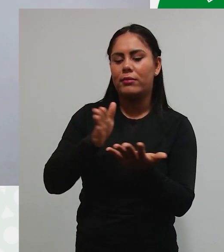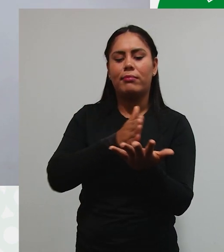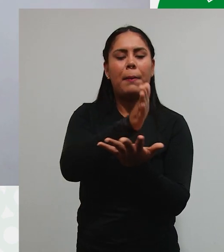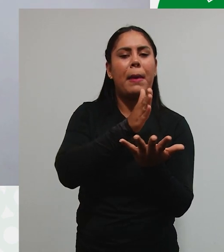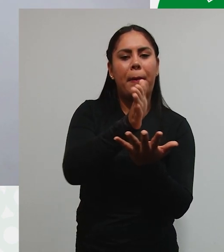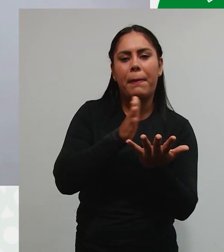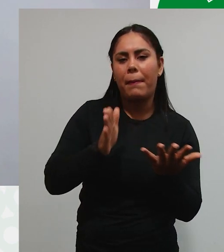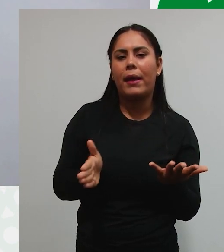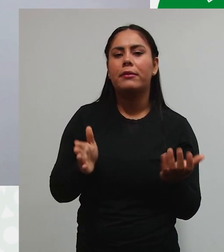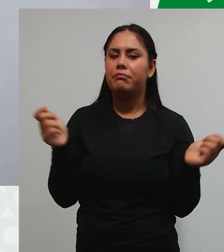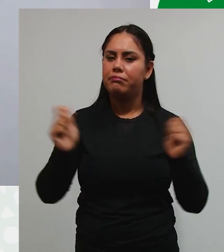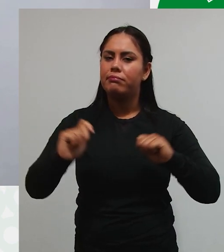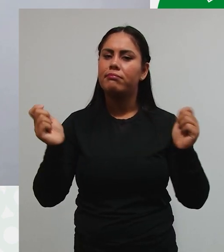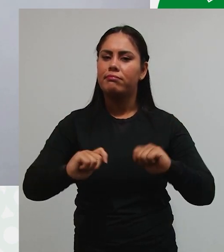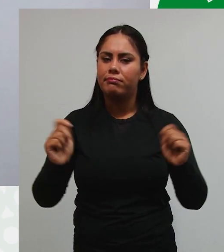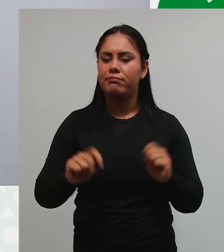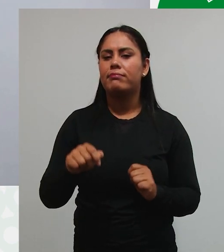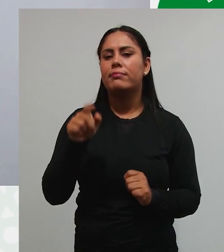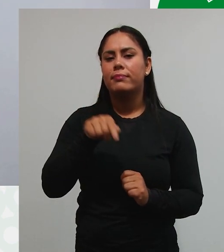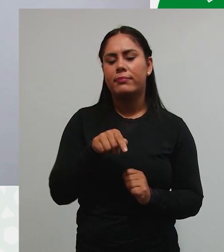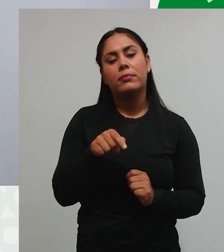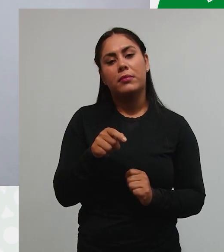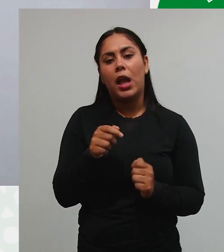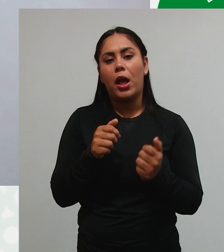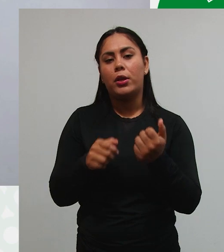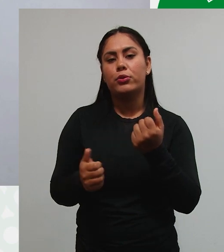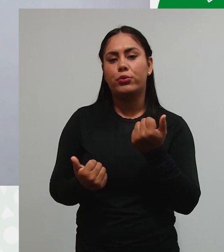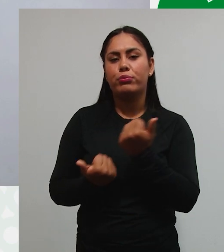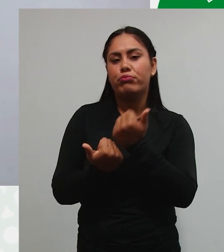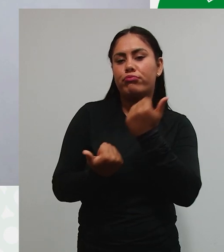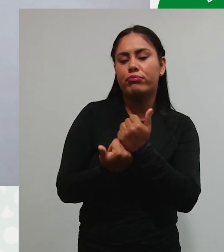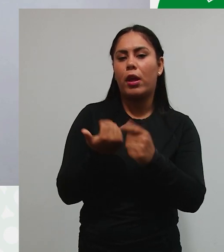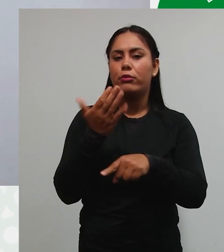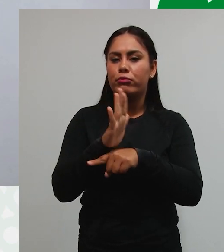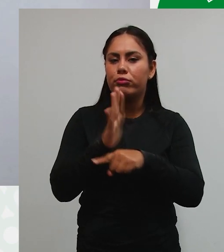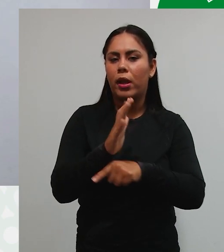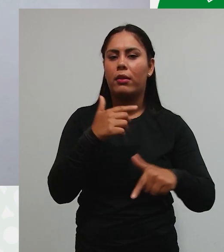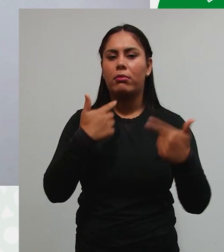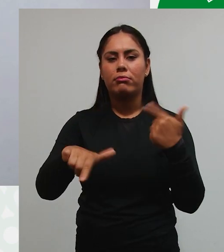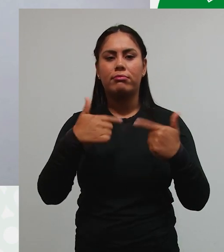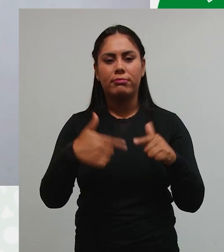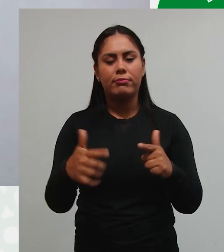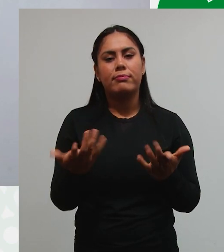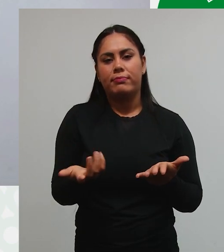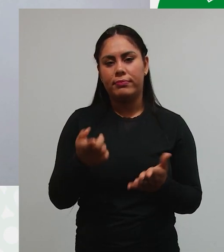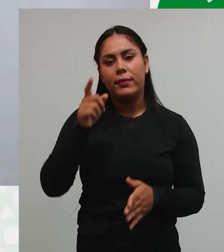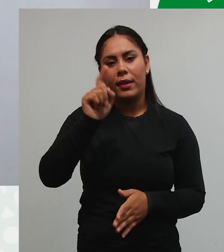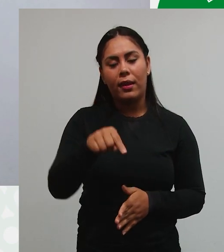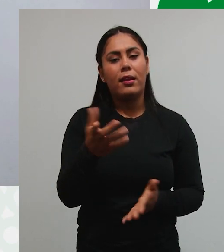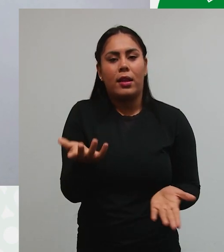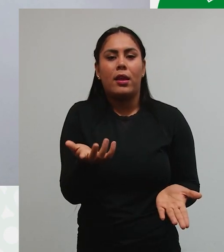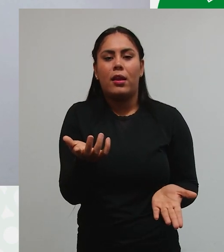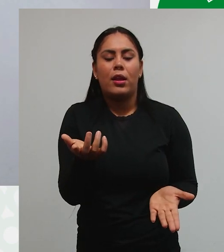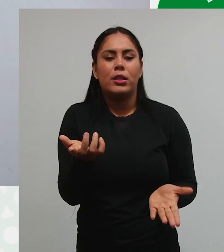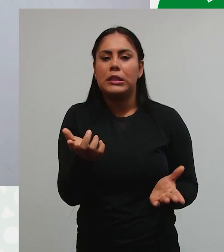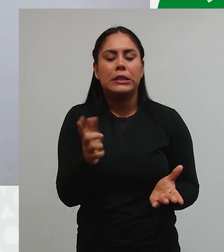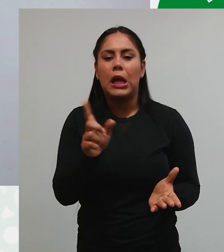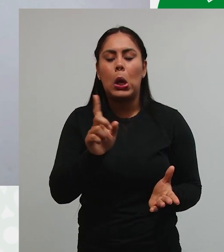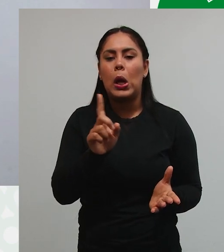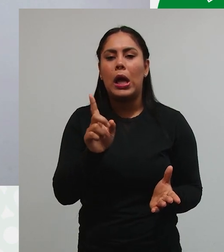Fazendo uma referência novamente a Paulo Freire, quando ele escreve Cartas à Cristina, ele conta a sua